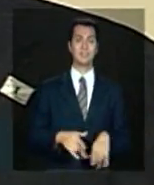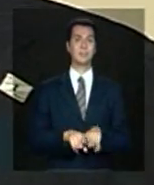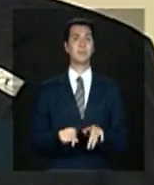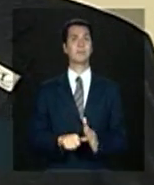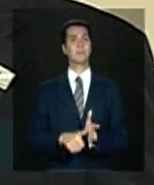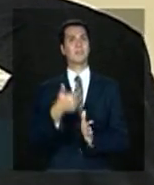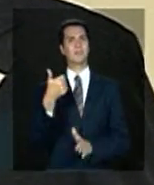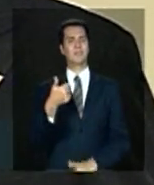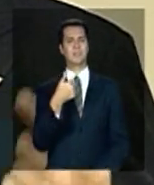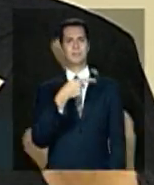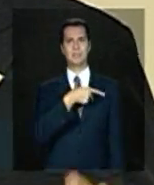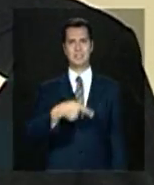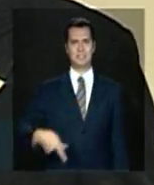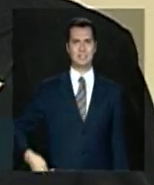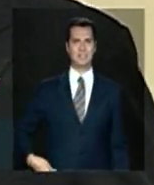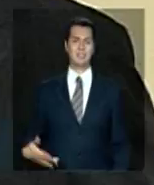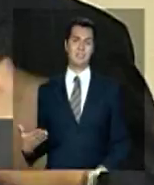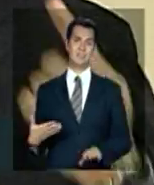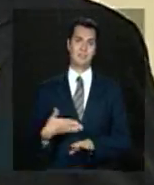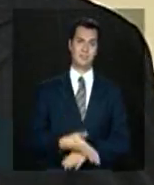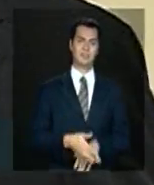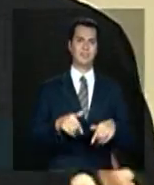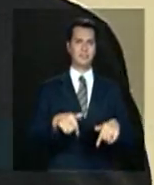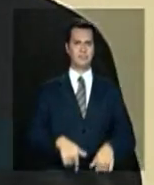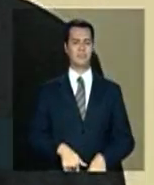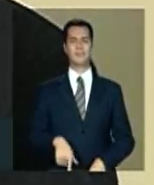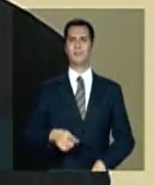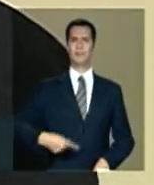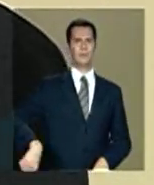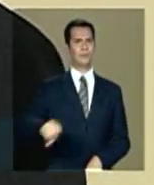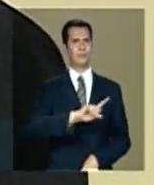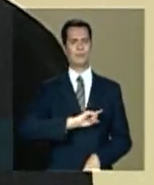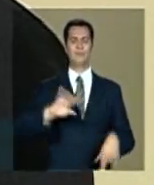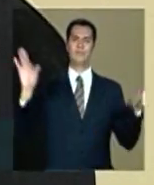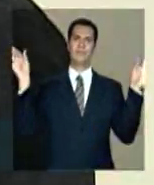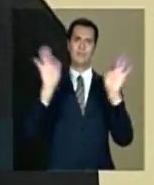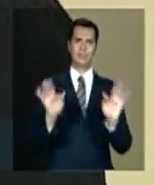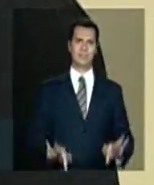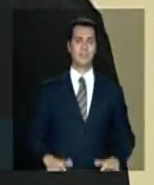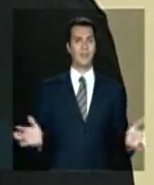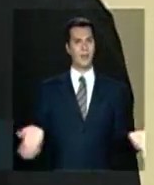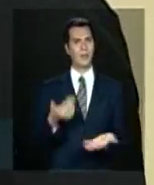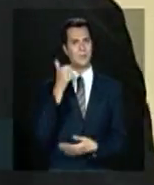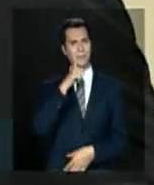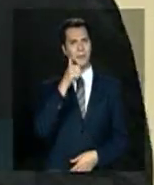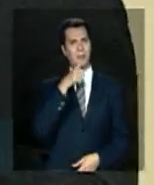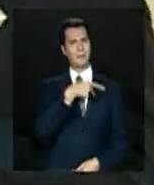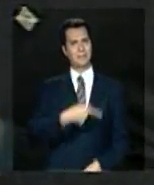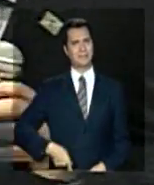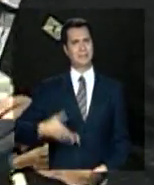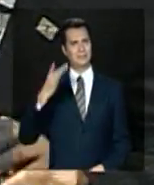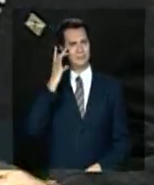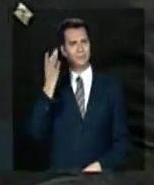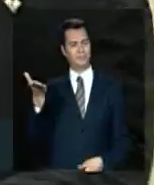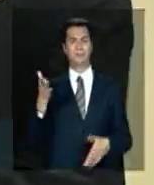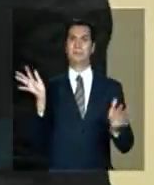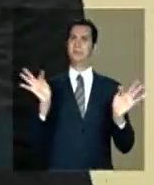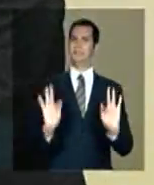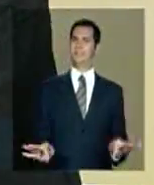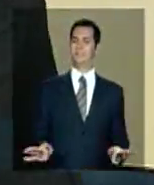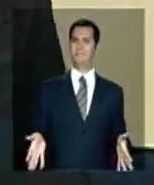porque a primeira vez que vem um presidente da república então mais feliz ainda que uma presidente a mulher viu presente